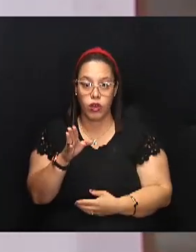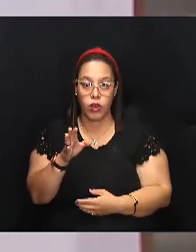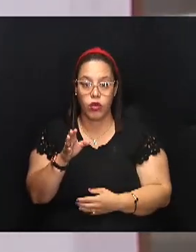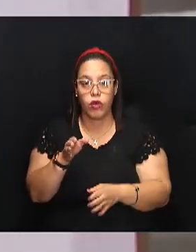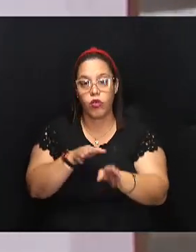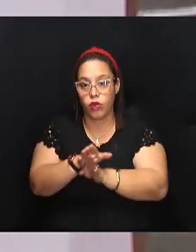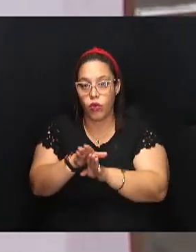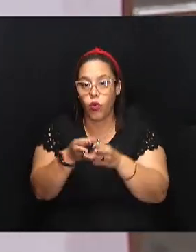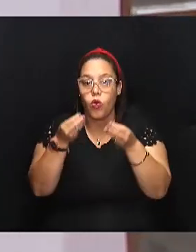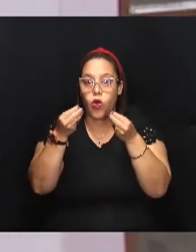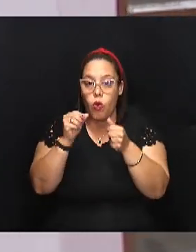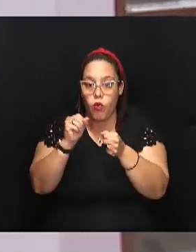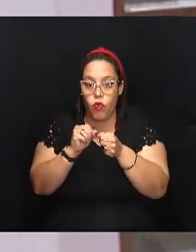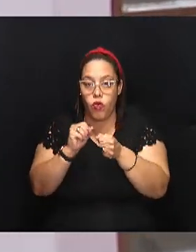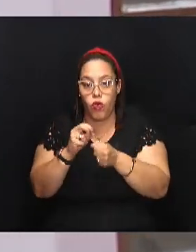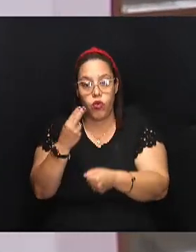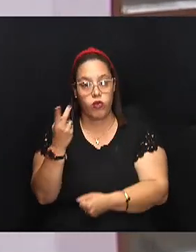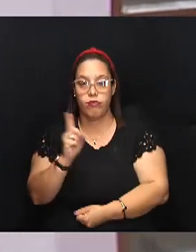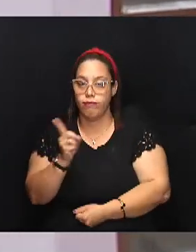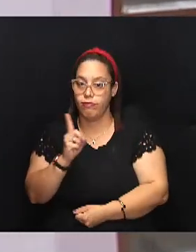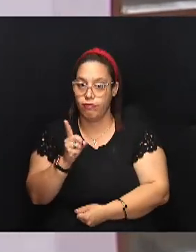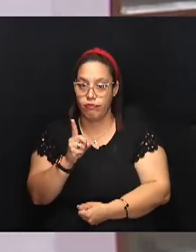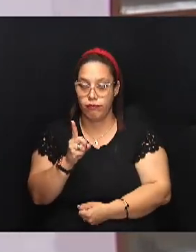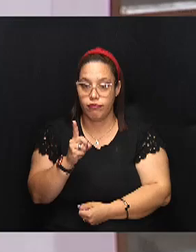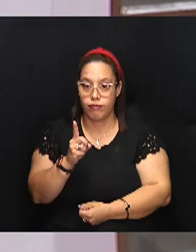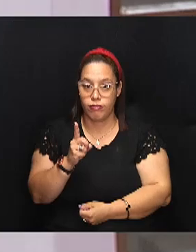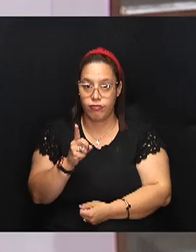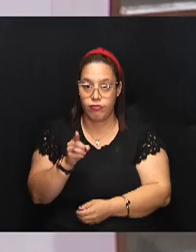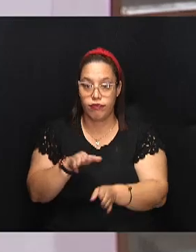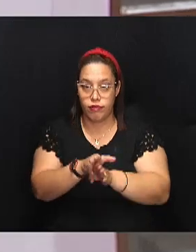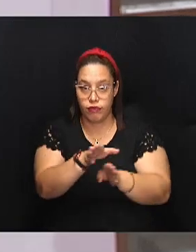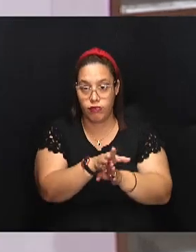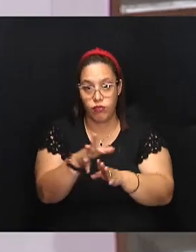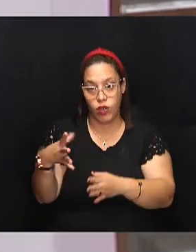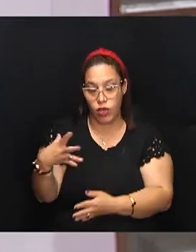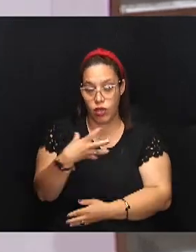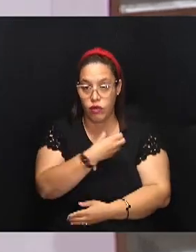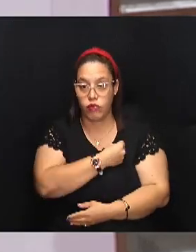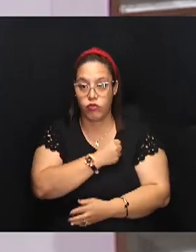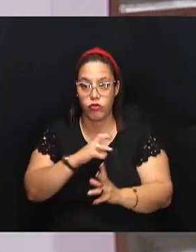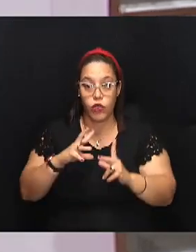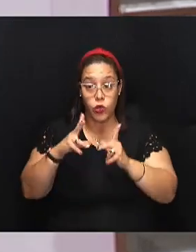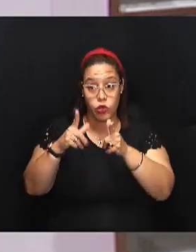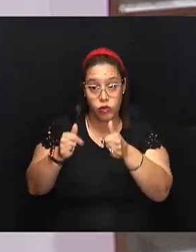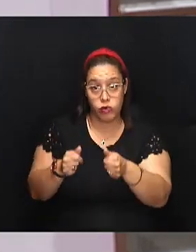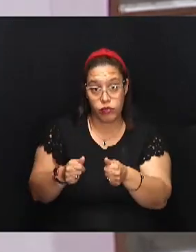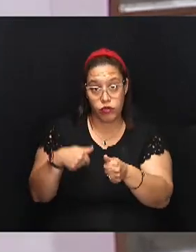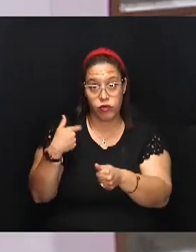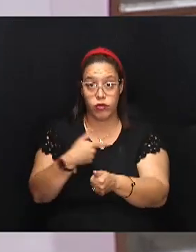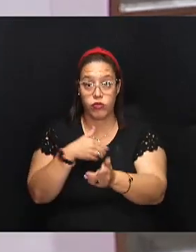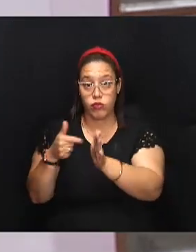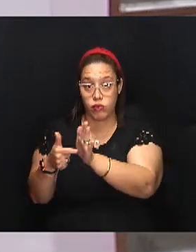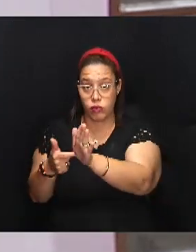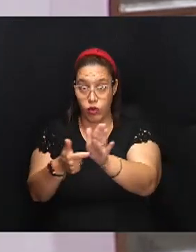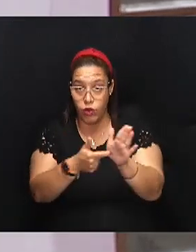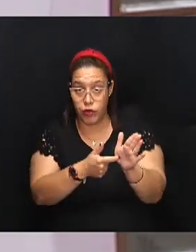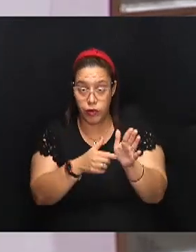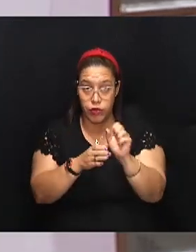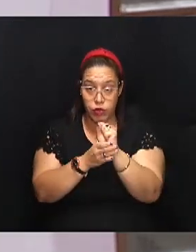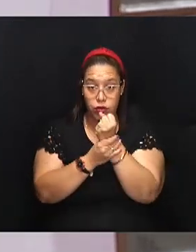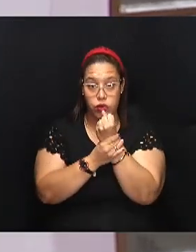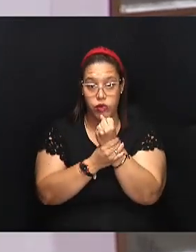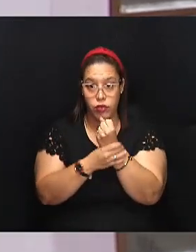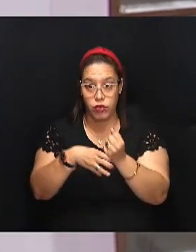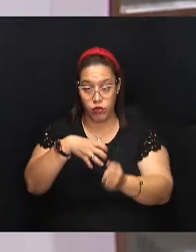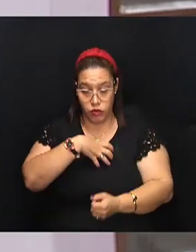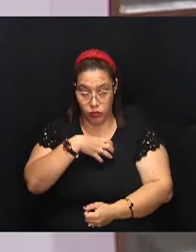de como agir, ou quando não, vão ter um treinamento para poder ir lá e resgatar. Mas no geral, vai ser a gente proporcionar um sentimento